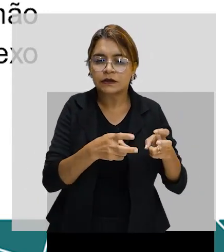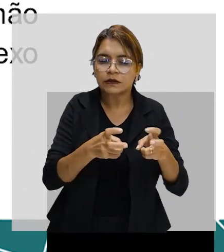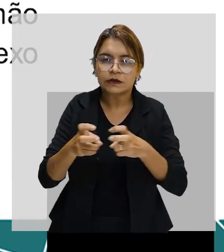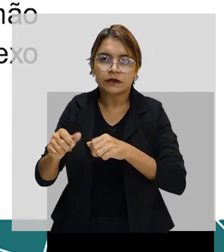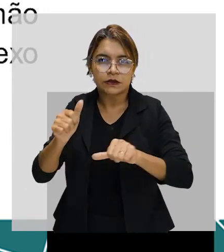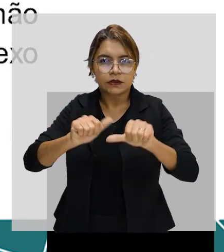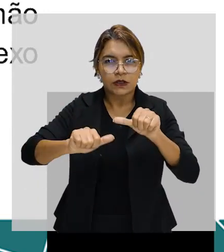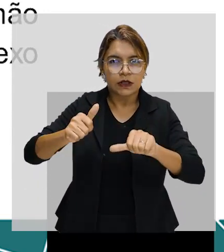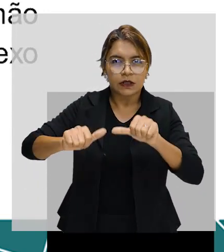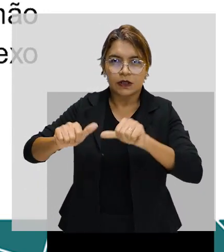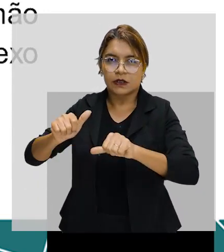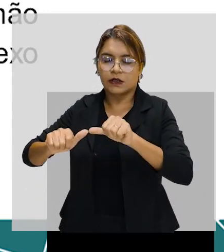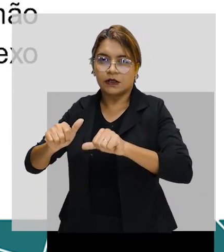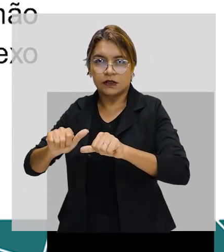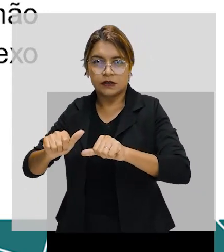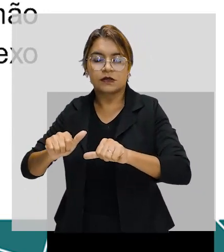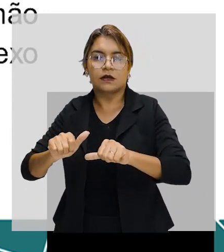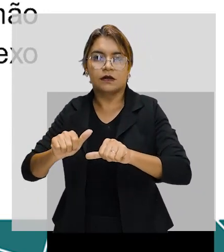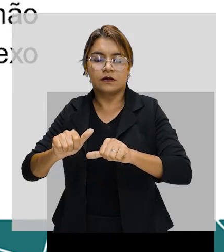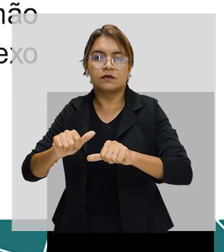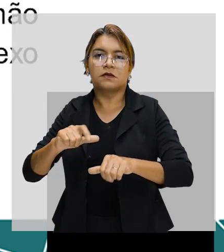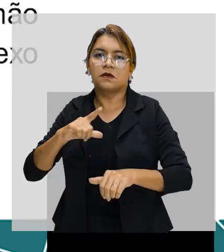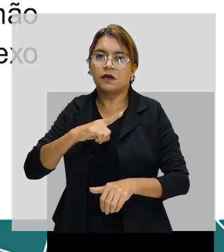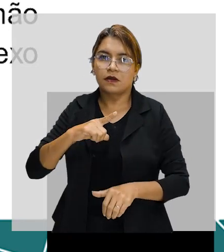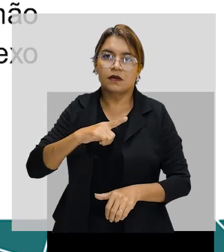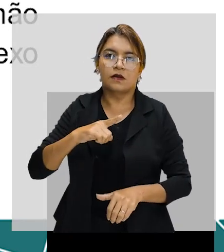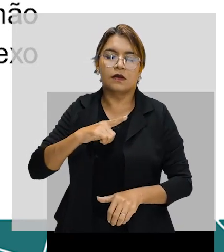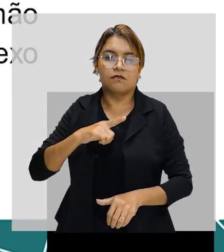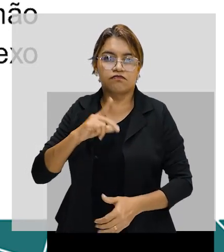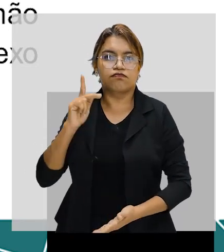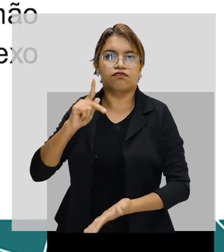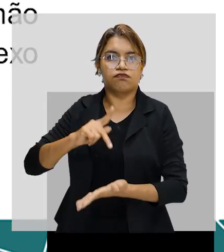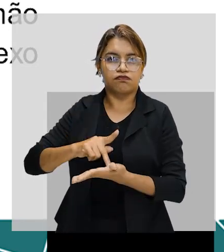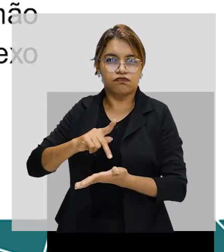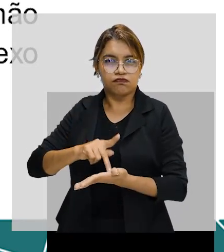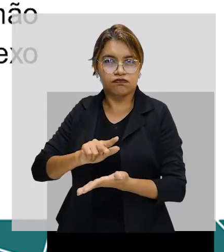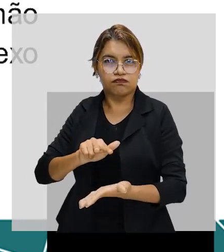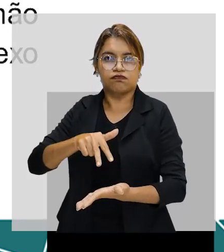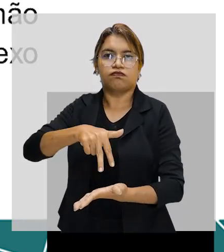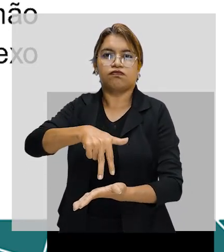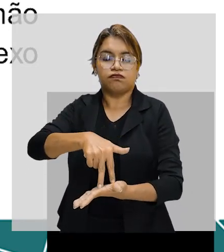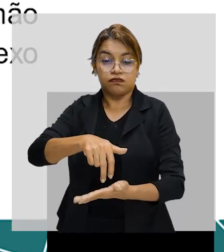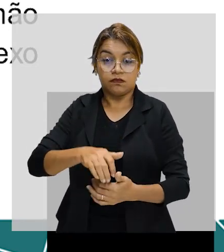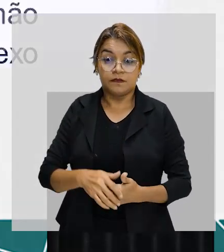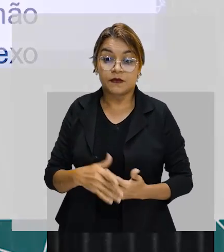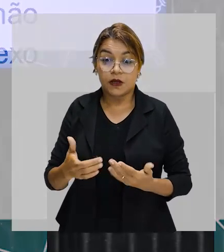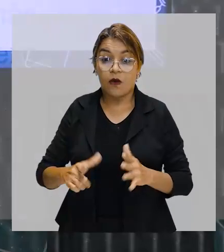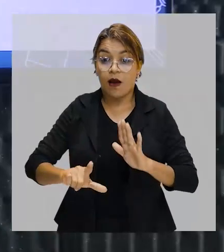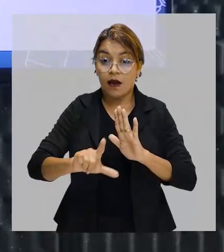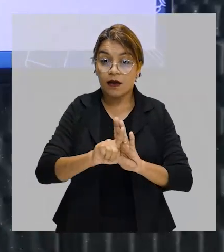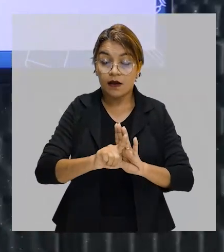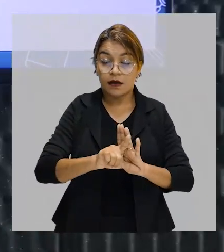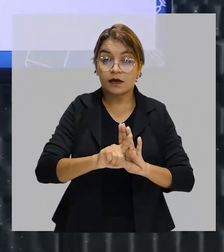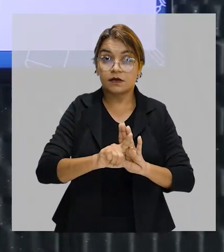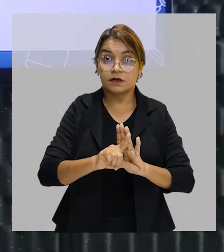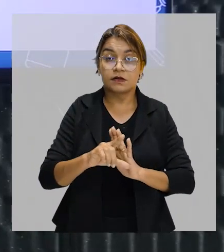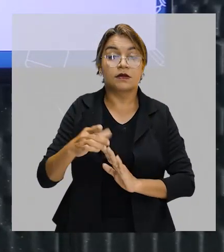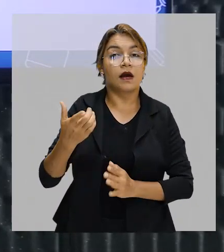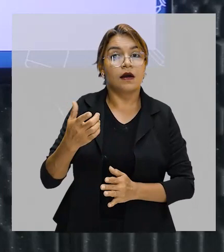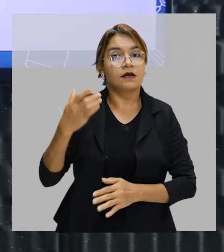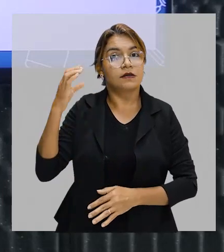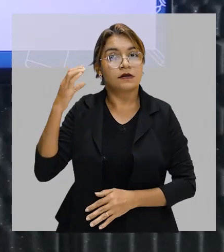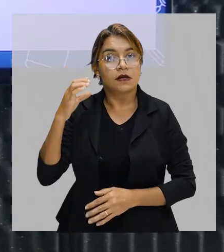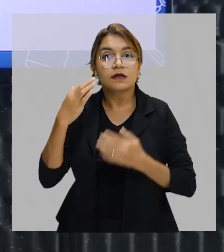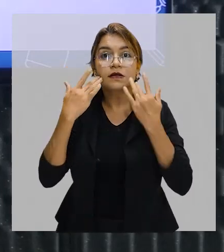operar autonomamente, sem depender de outras ciências, pois as leis das ciências naturais não seriam suficientes